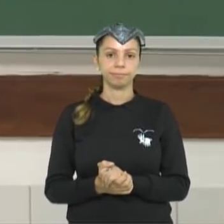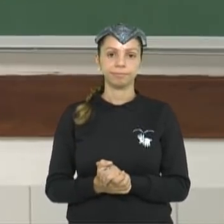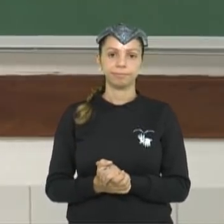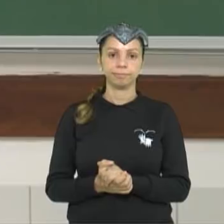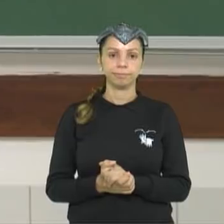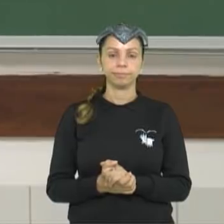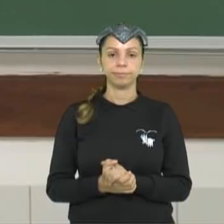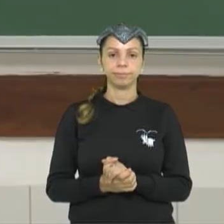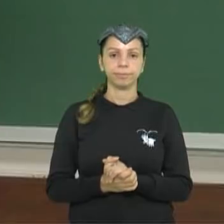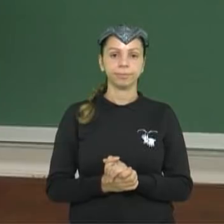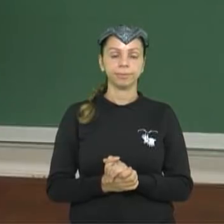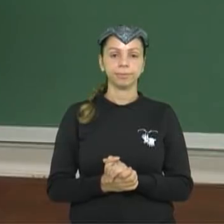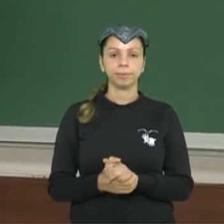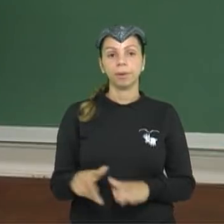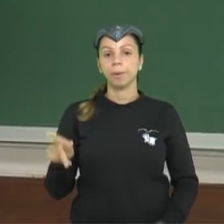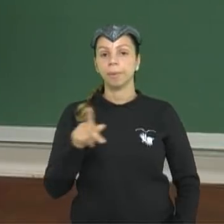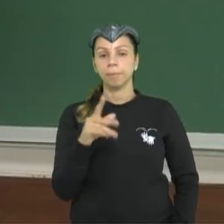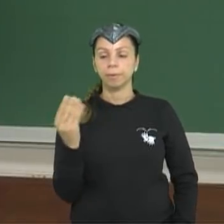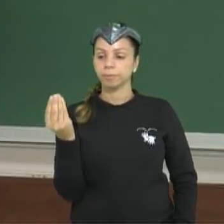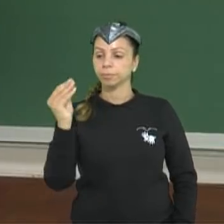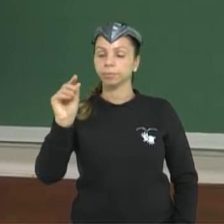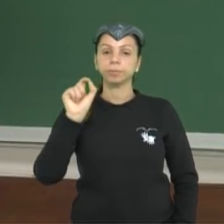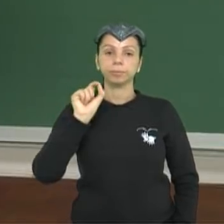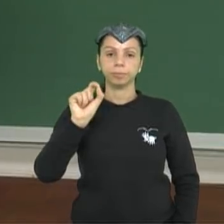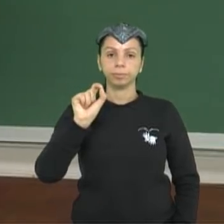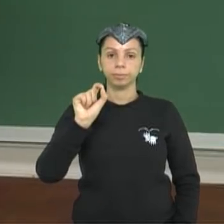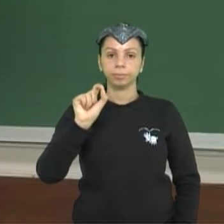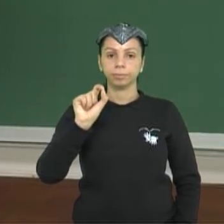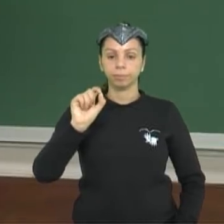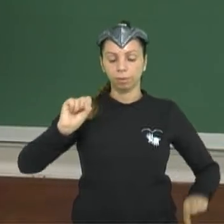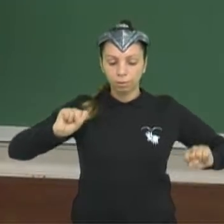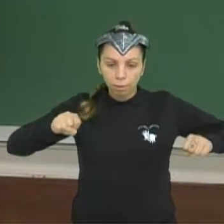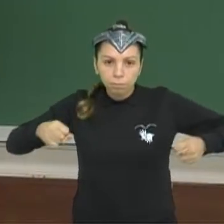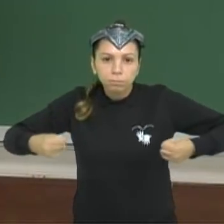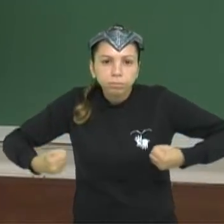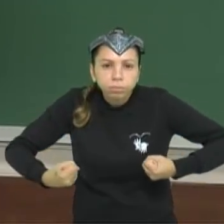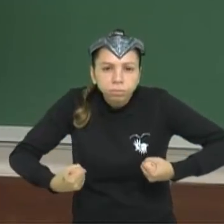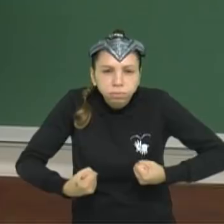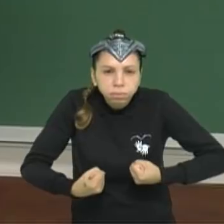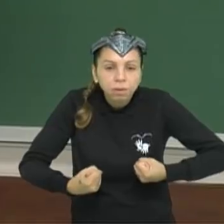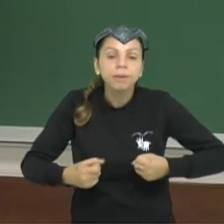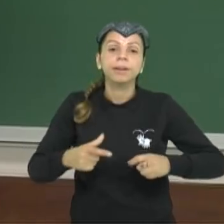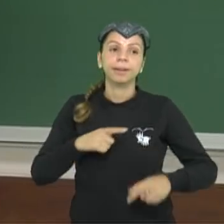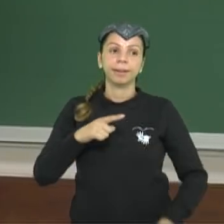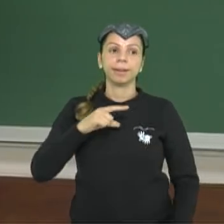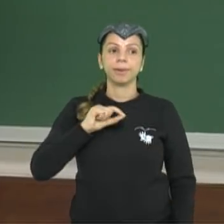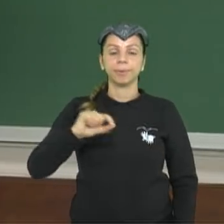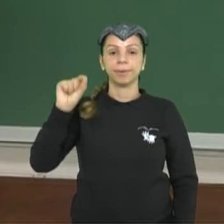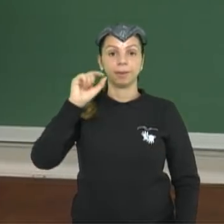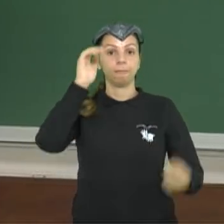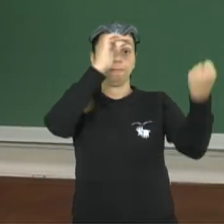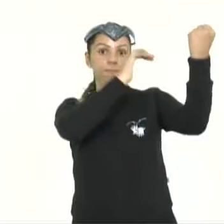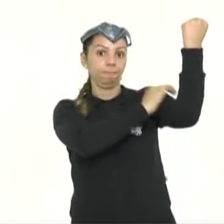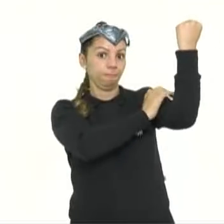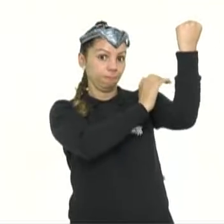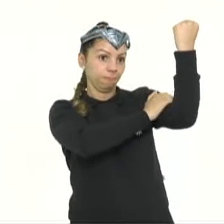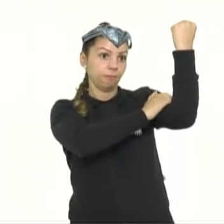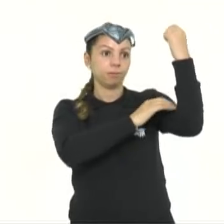Vamos lá? A teacher escreveu, então, The Incredible Hulk is strong